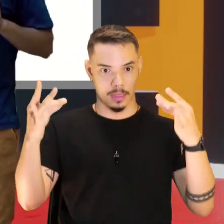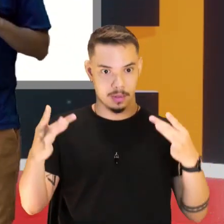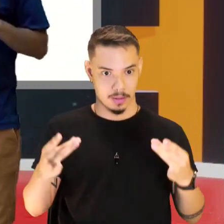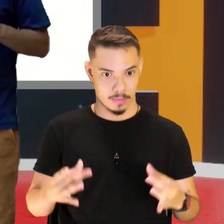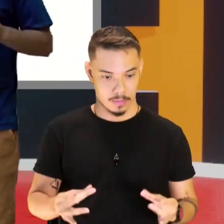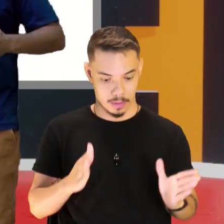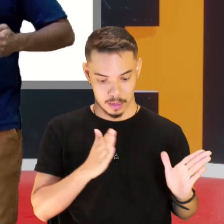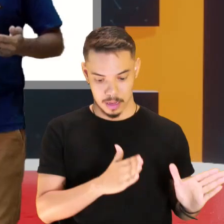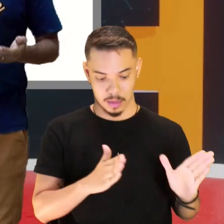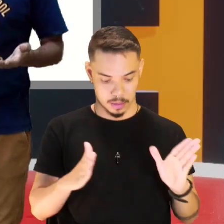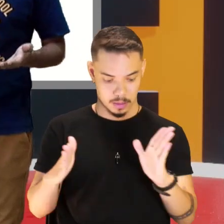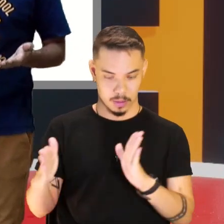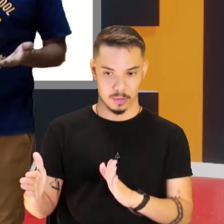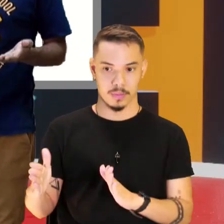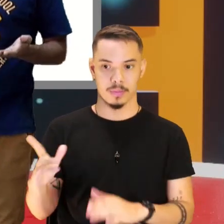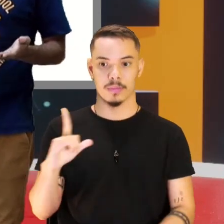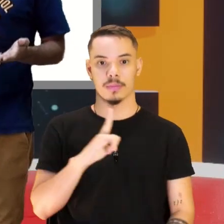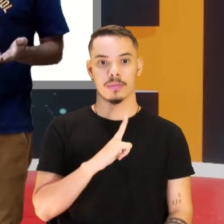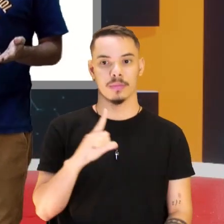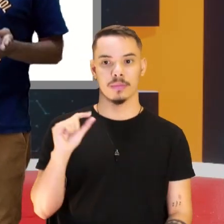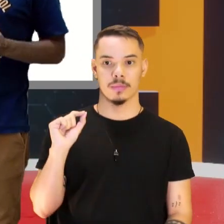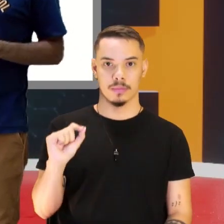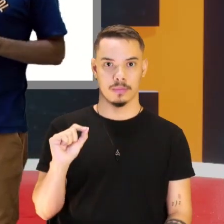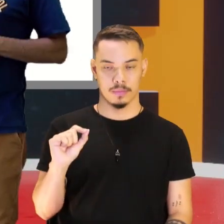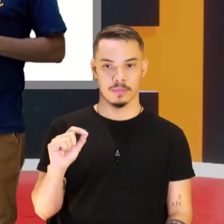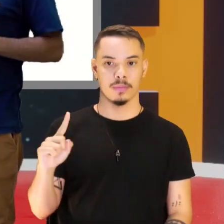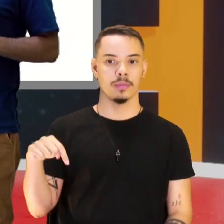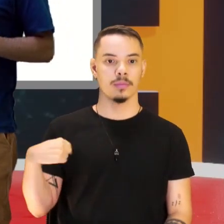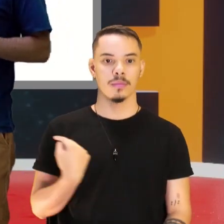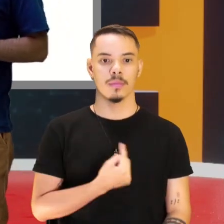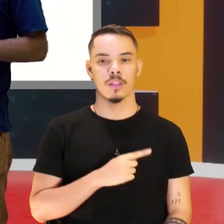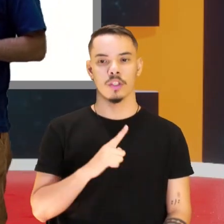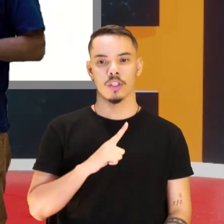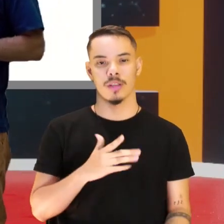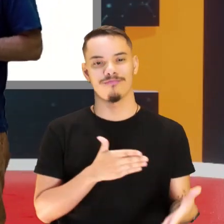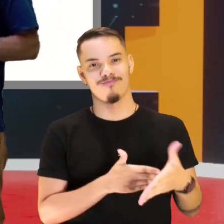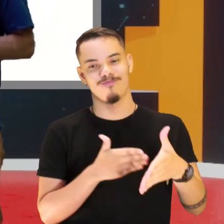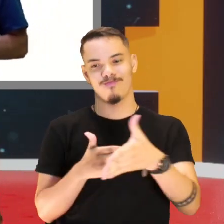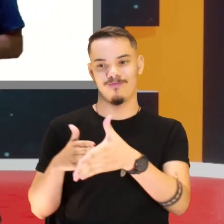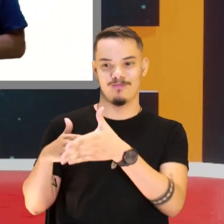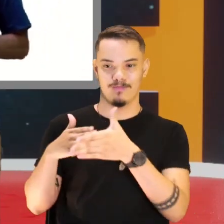sequência, atenção, nós